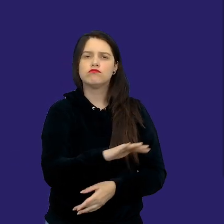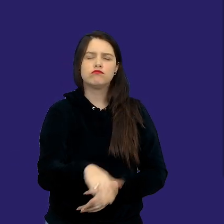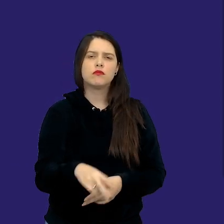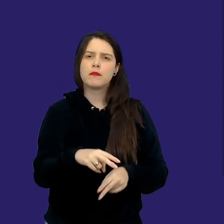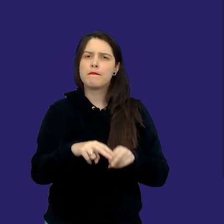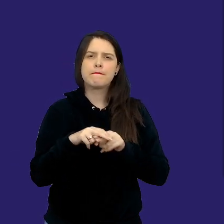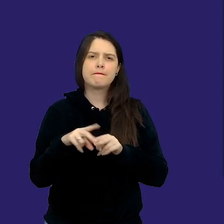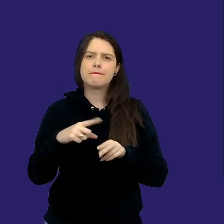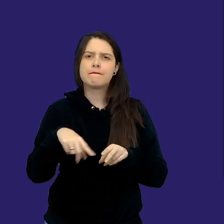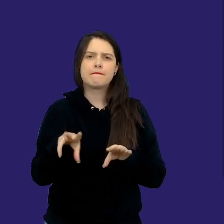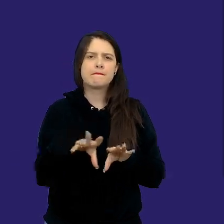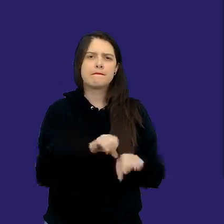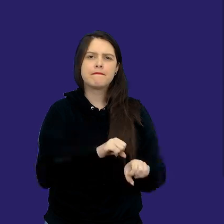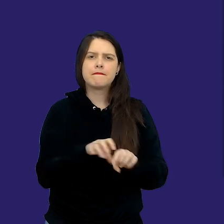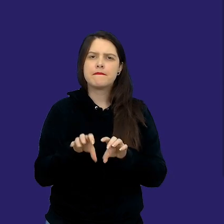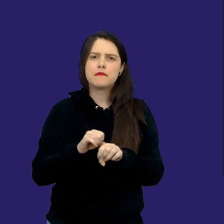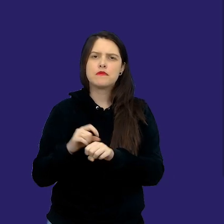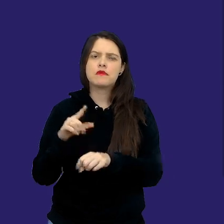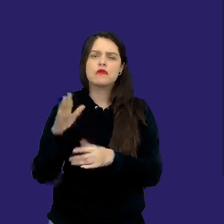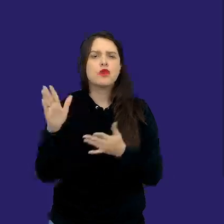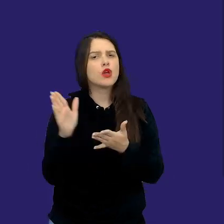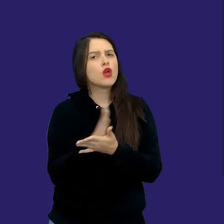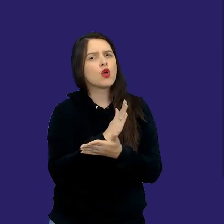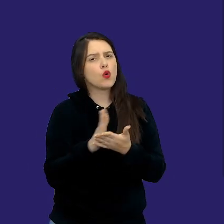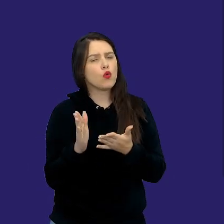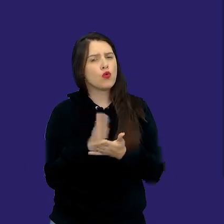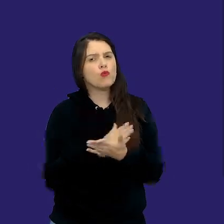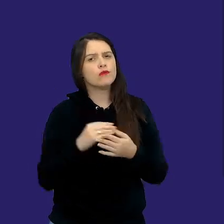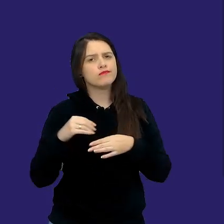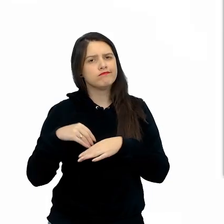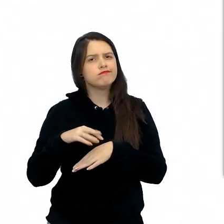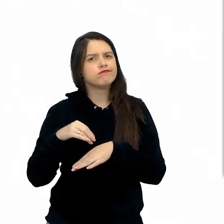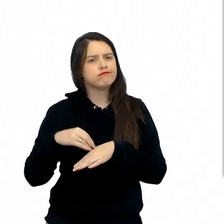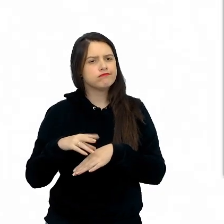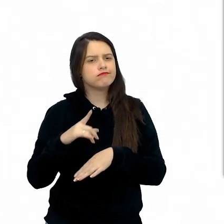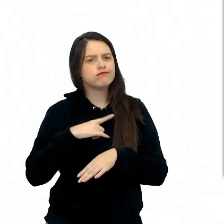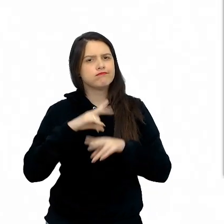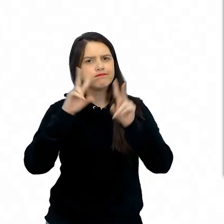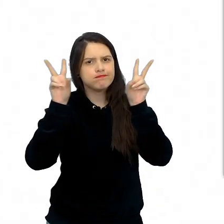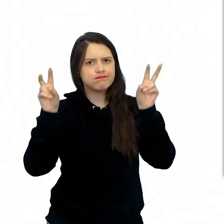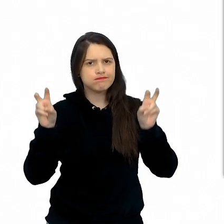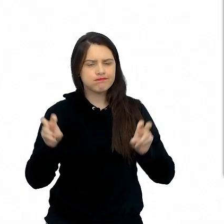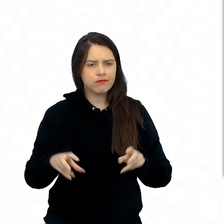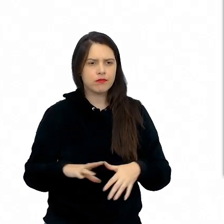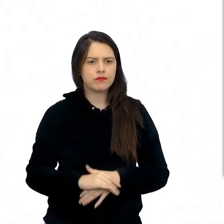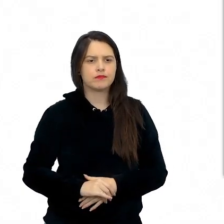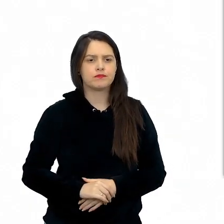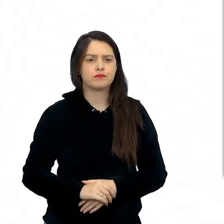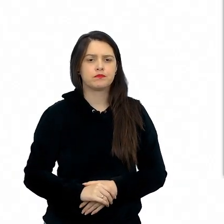isso, retomamos a seguir algumas considerações sobre eles.